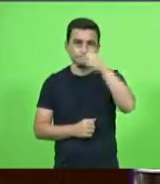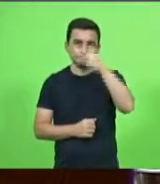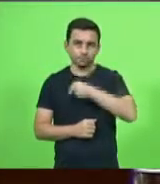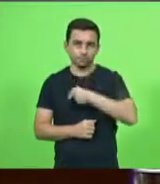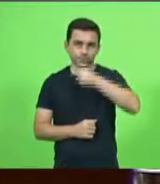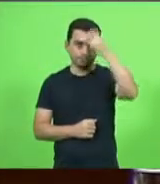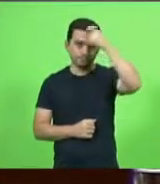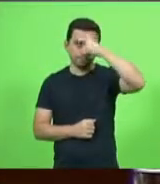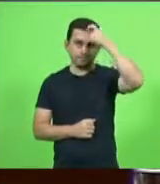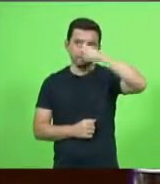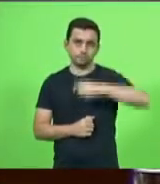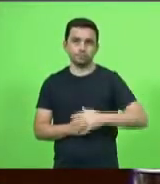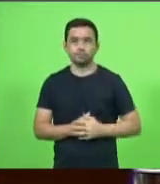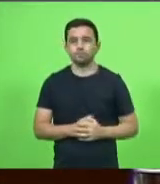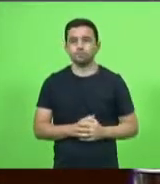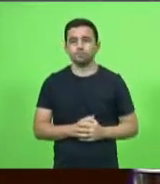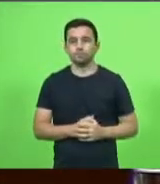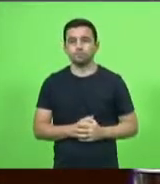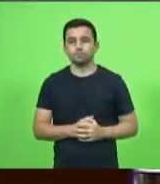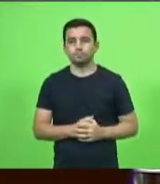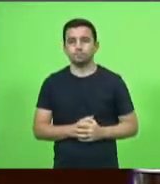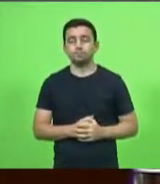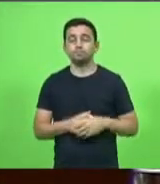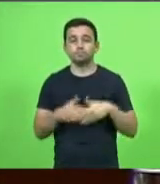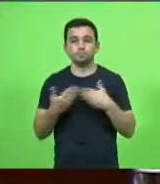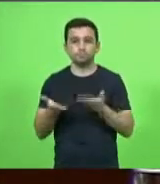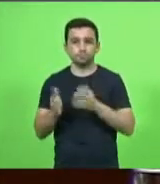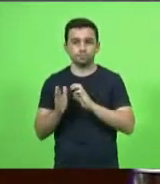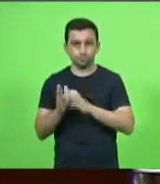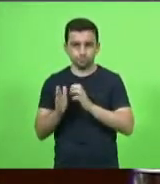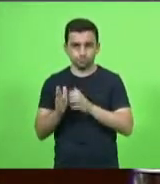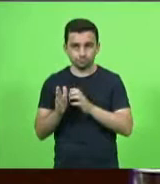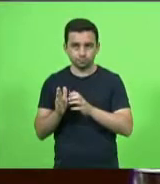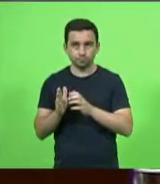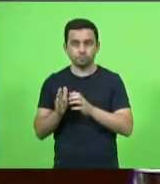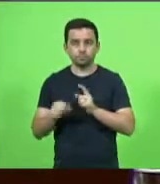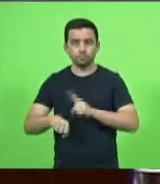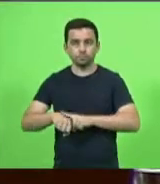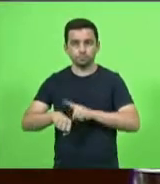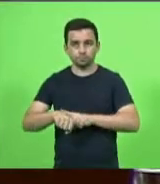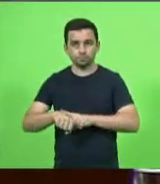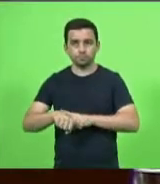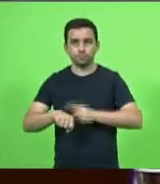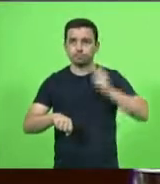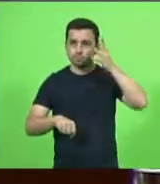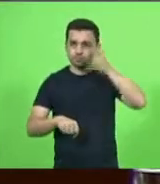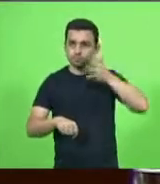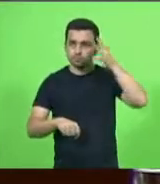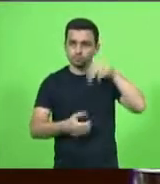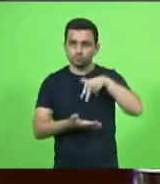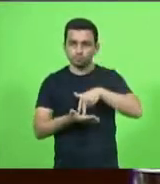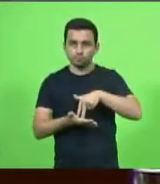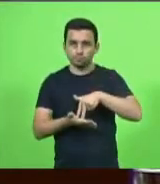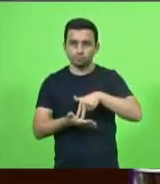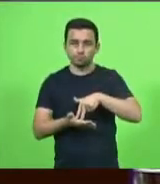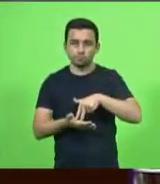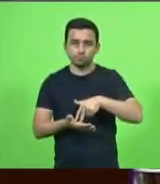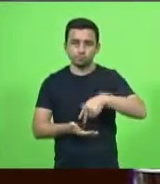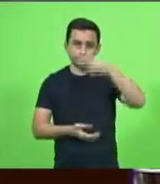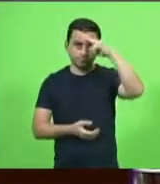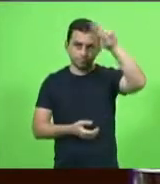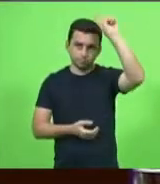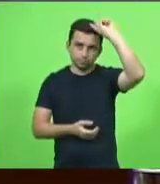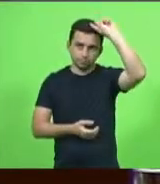Maurício Escudilar. Grande expediente, nesse horário destinado aos partidos políticos, fizeram uso da palavra os senhores deputados, doutor Vicente Caropreso,